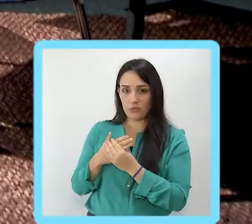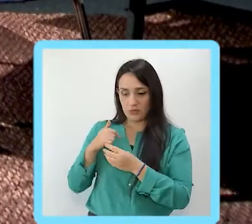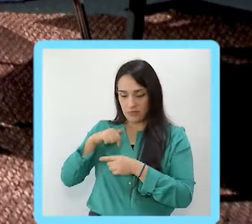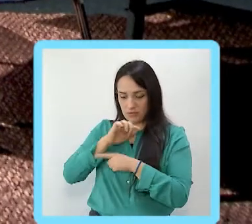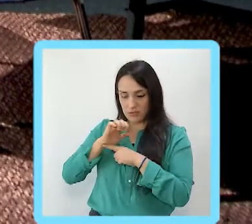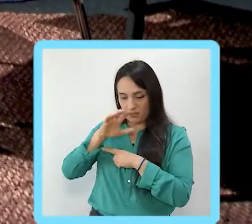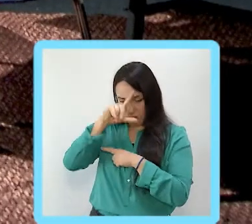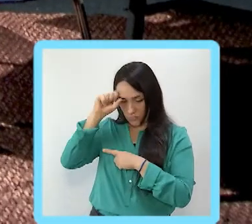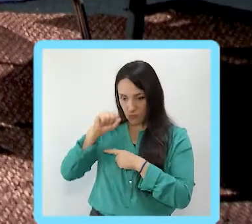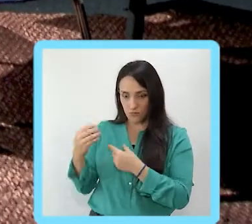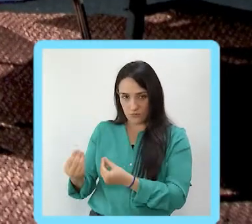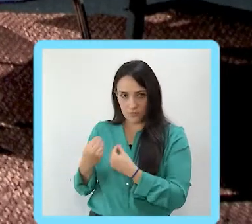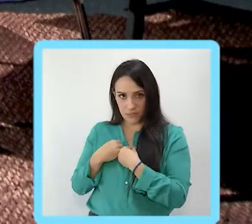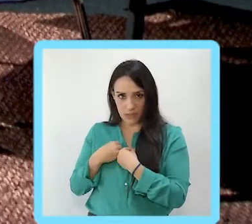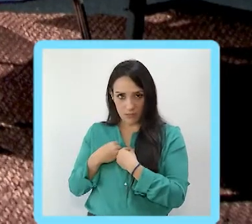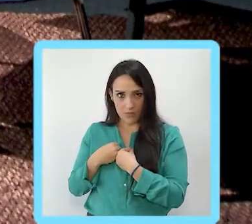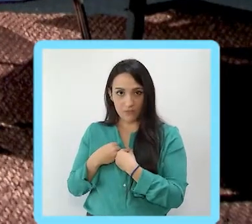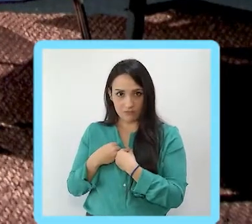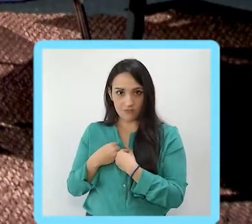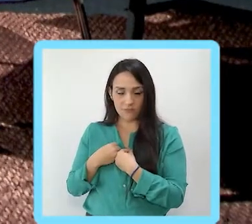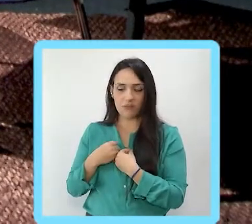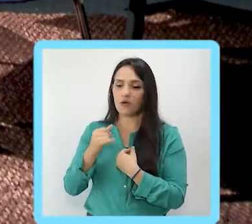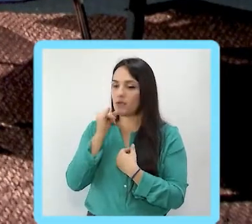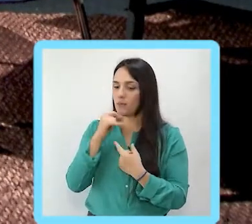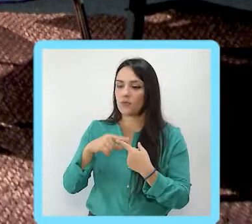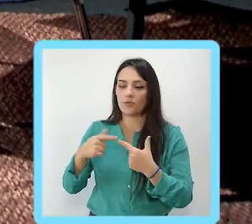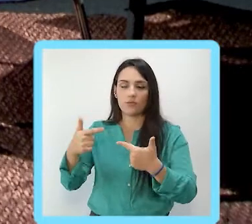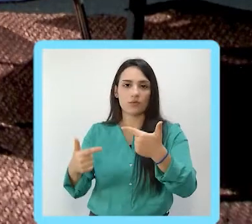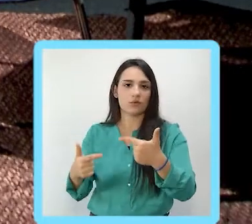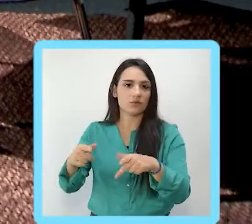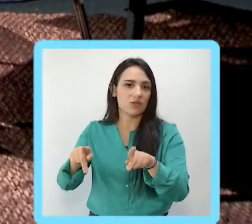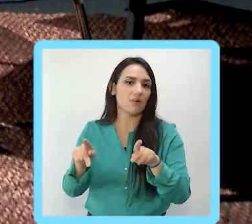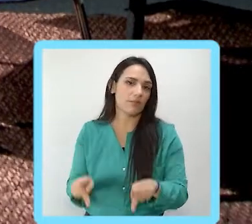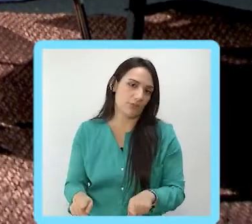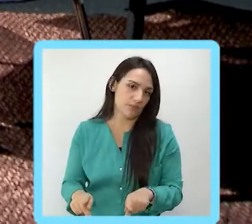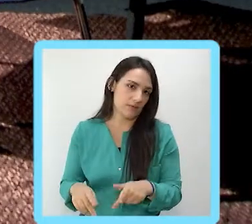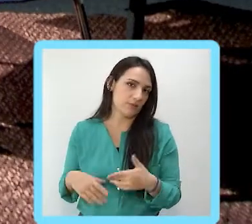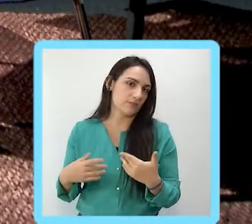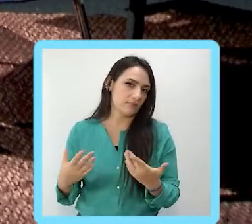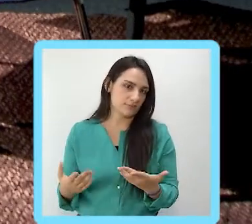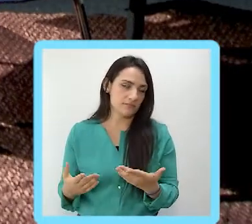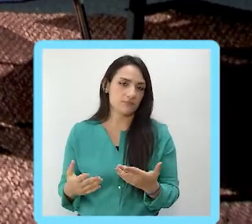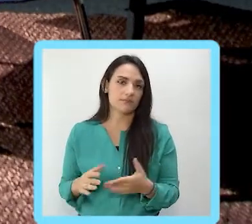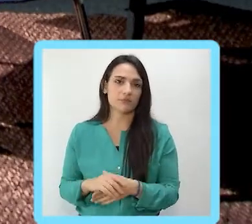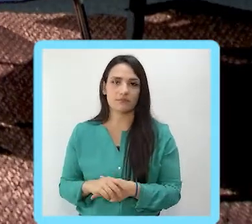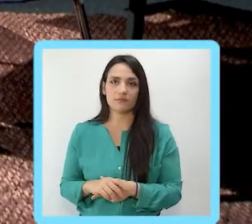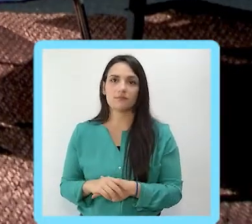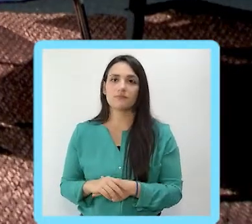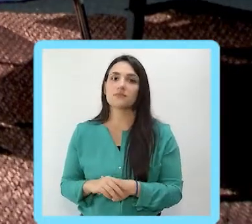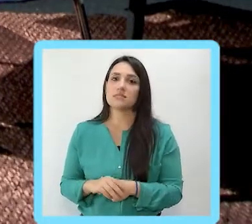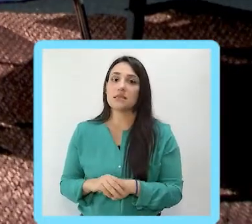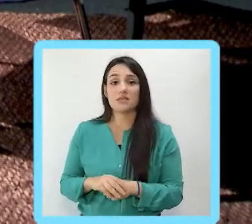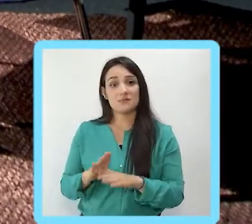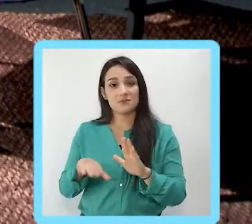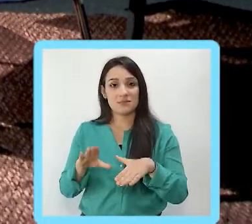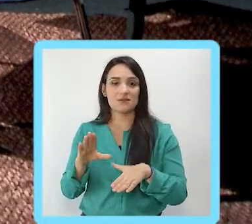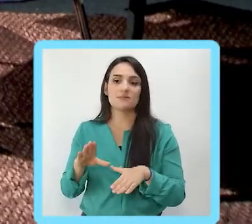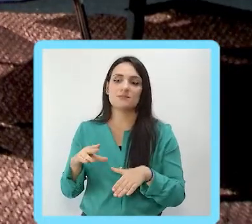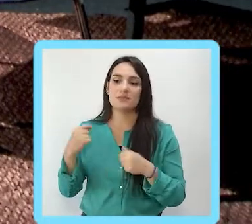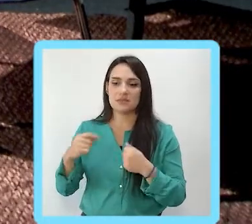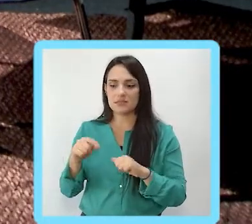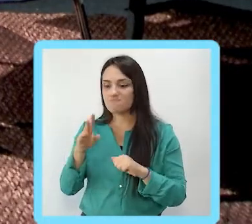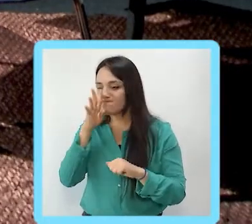Sul. E isso significam as políticas públicas, né? Que muitas vezes há uma